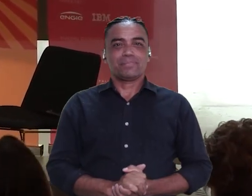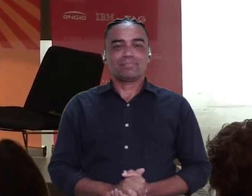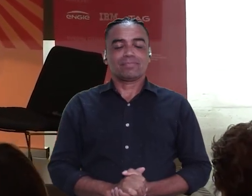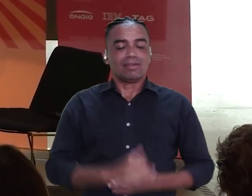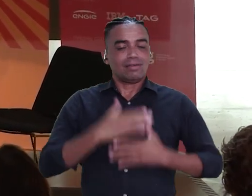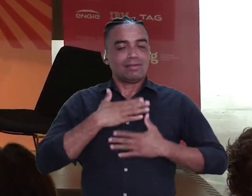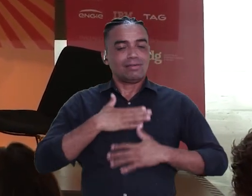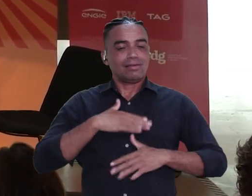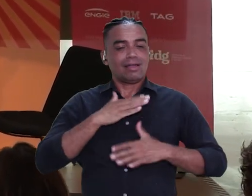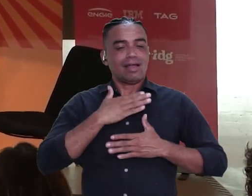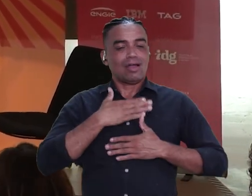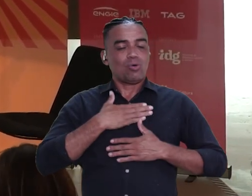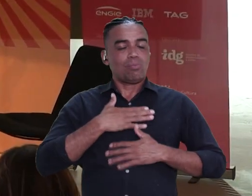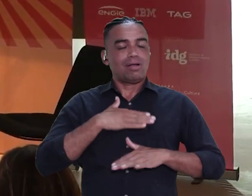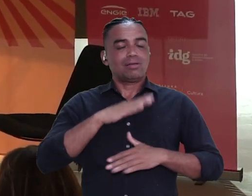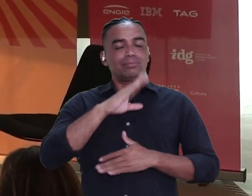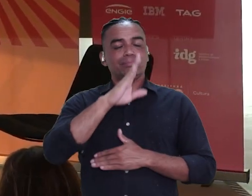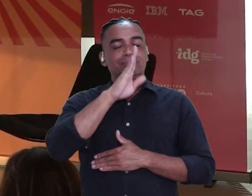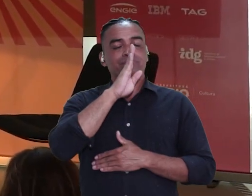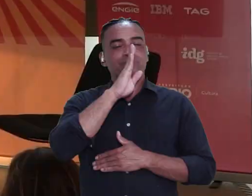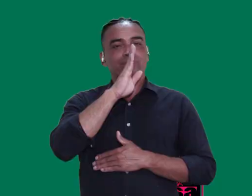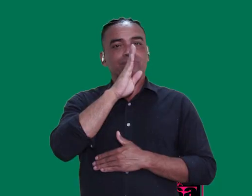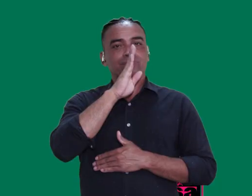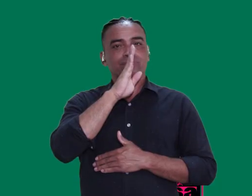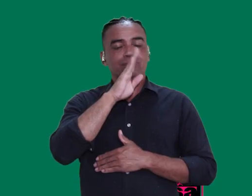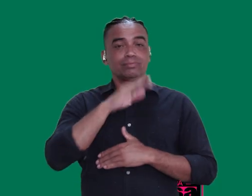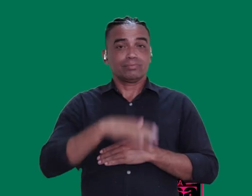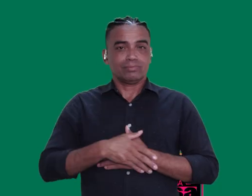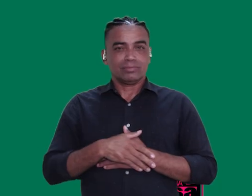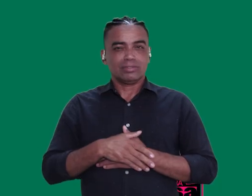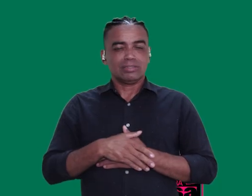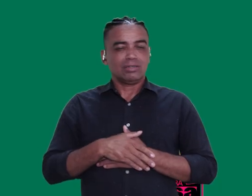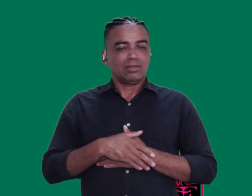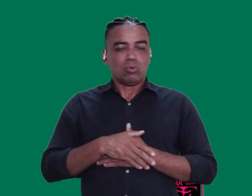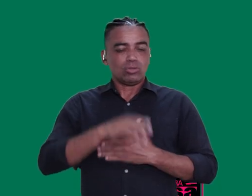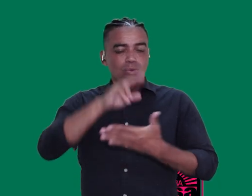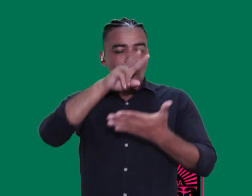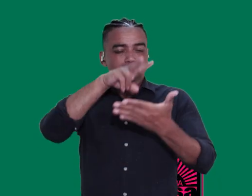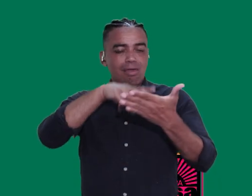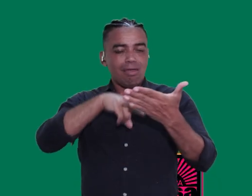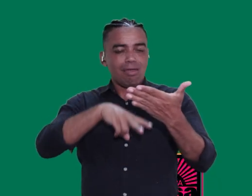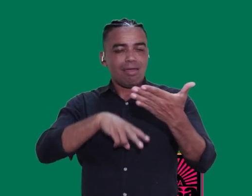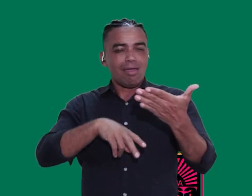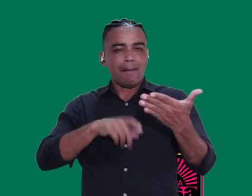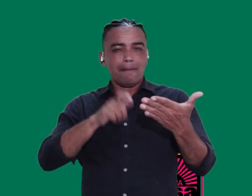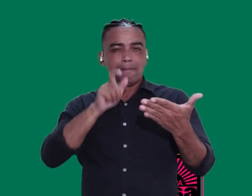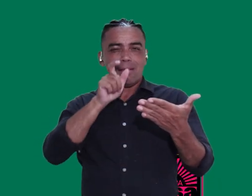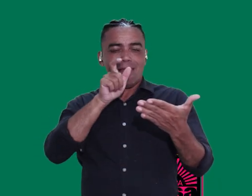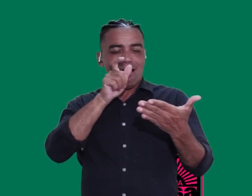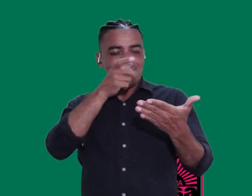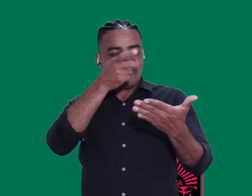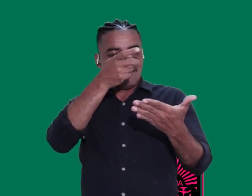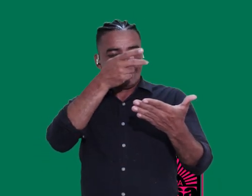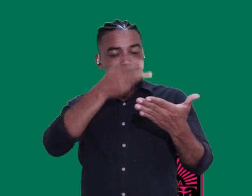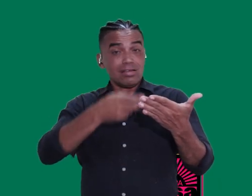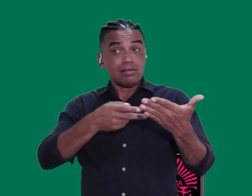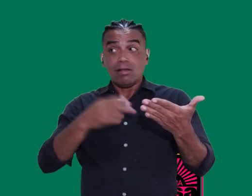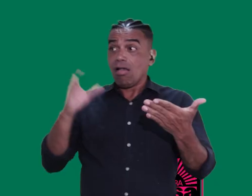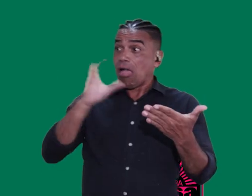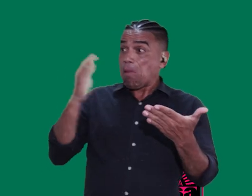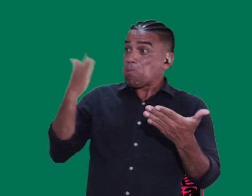Da calma e do silêncio. Quando eu morder a palavra, por favor, não